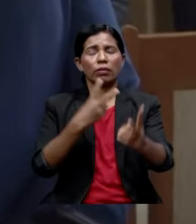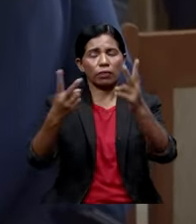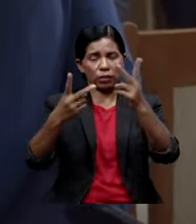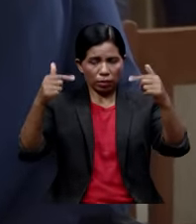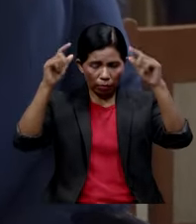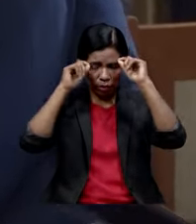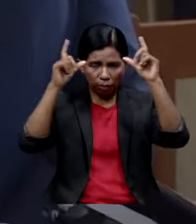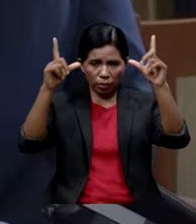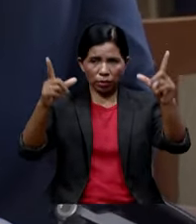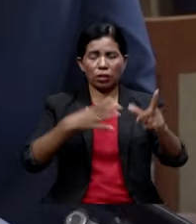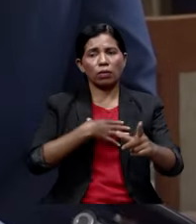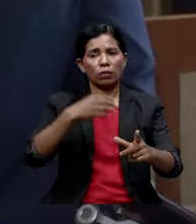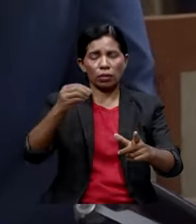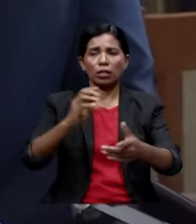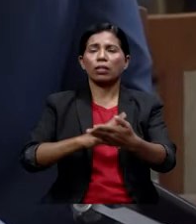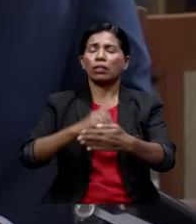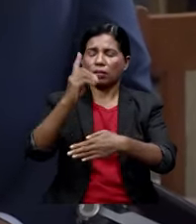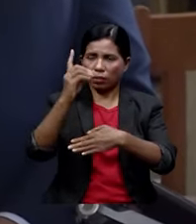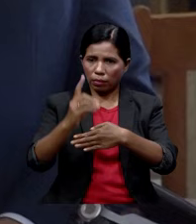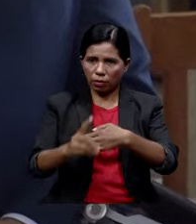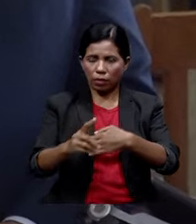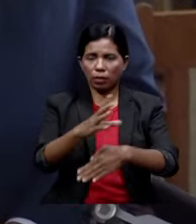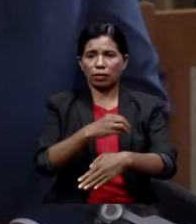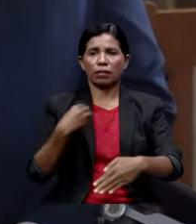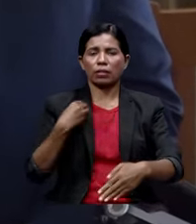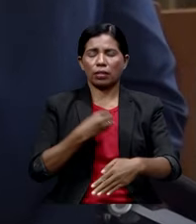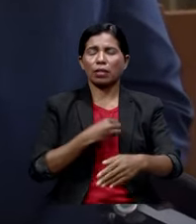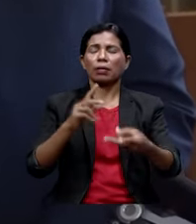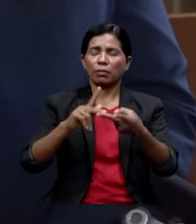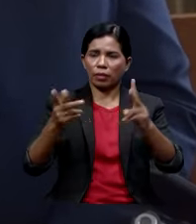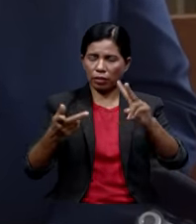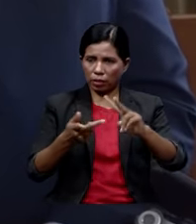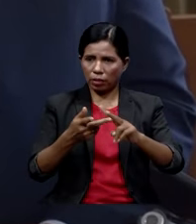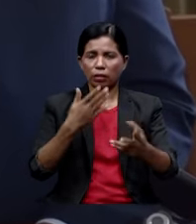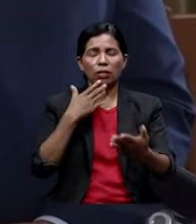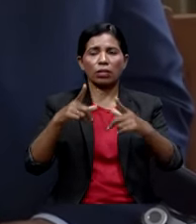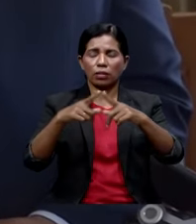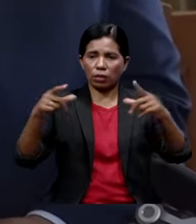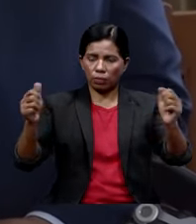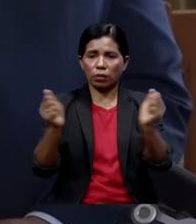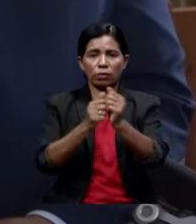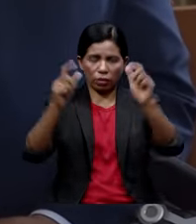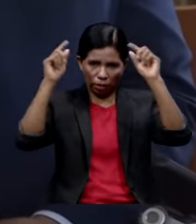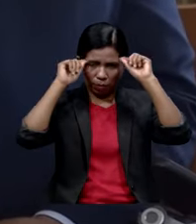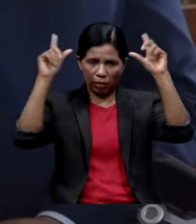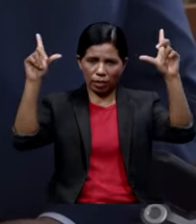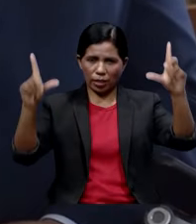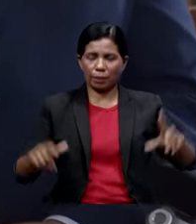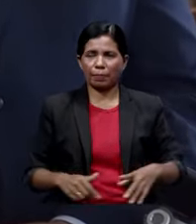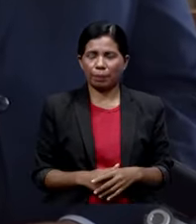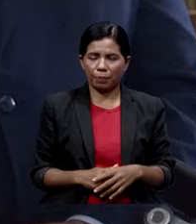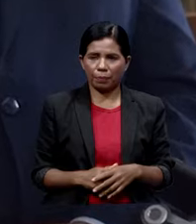Timor-Leste, gostaria de desenvolver ainda mais a nossa parceria abrangente entre Japão e Timor-Leste.